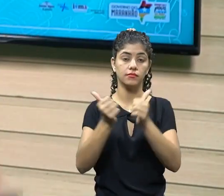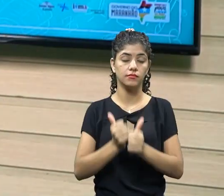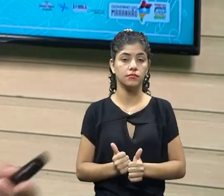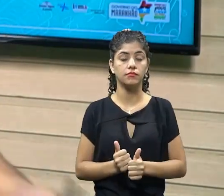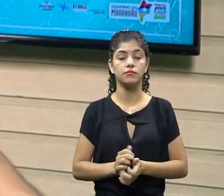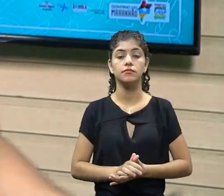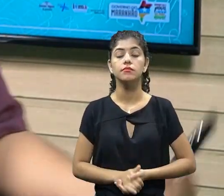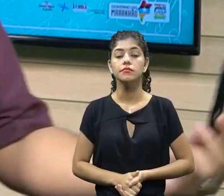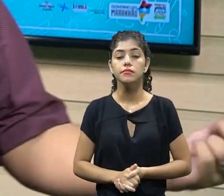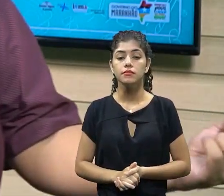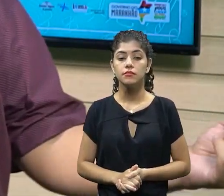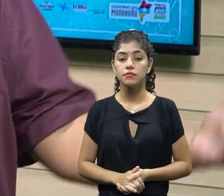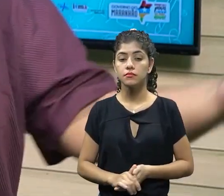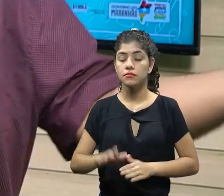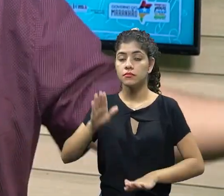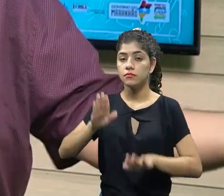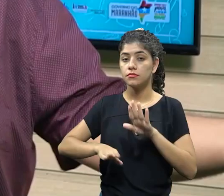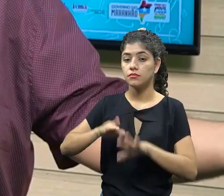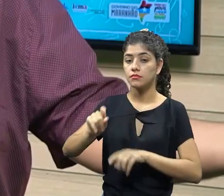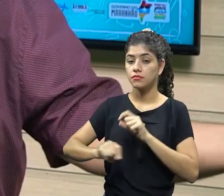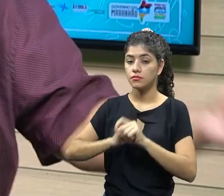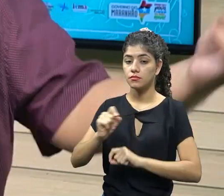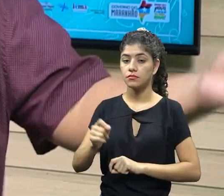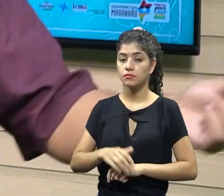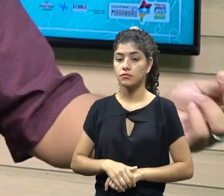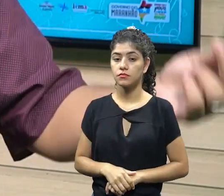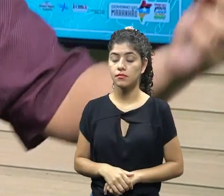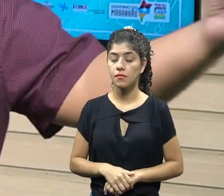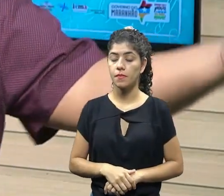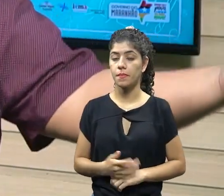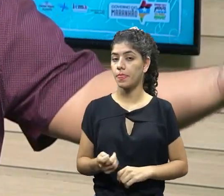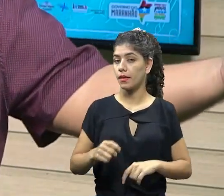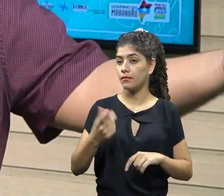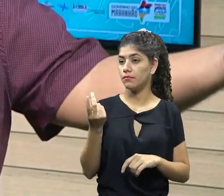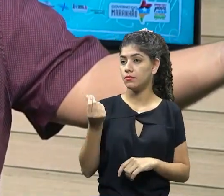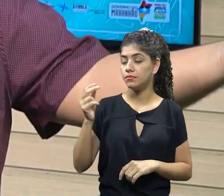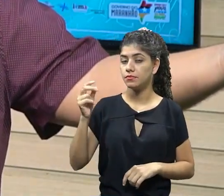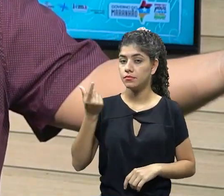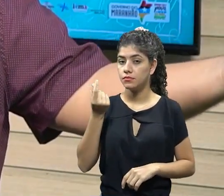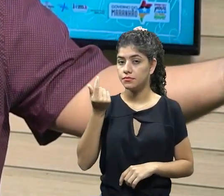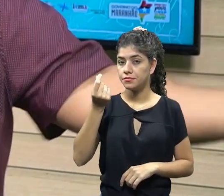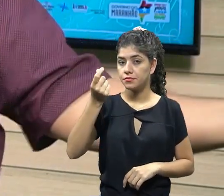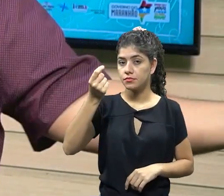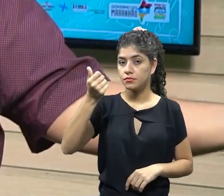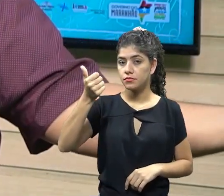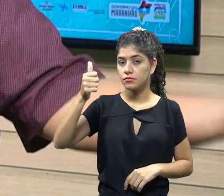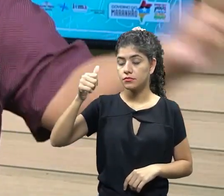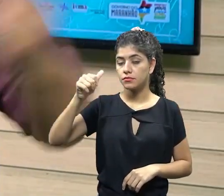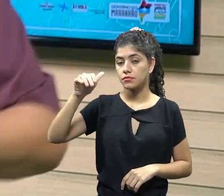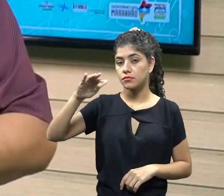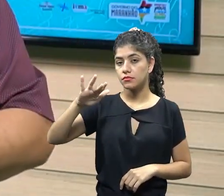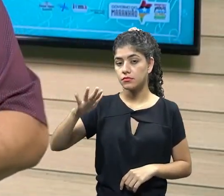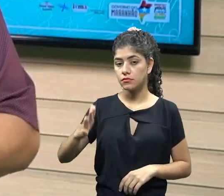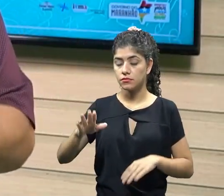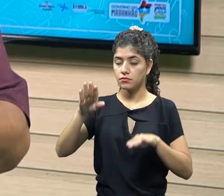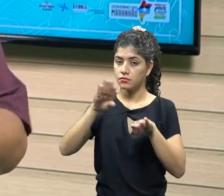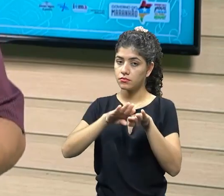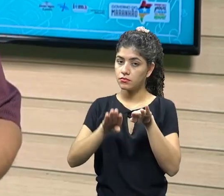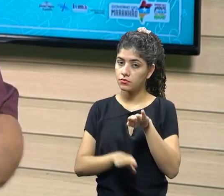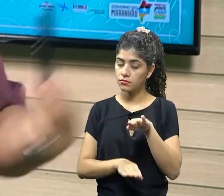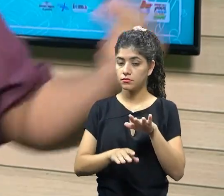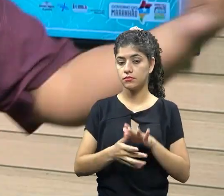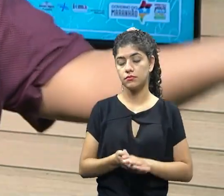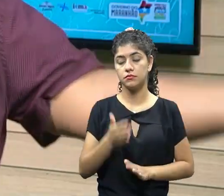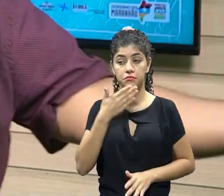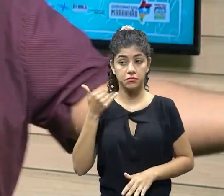Às vezes, nem sempre pelo fato de ser o custo de um produto, o mesmo produto ser mais barato, é o melhor para mim. Por